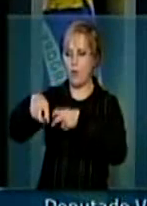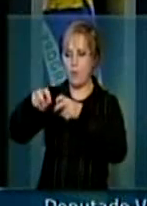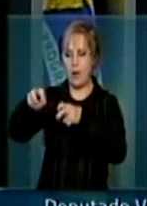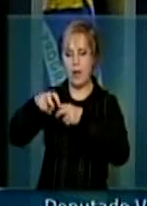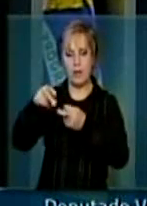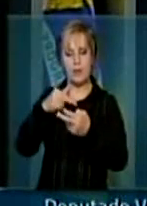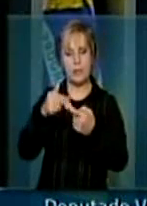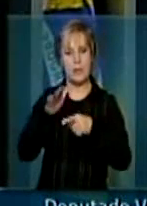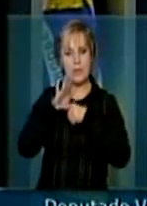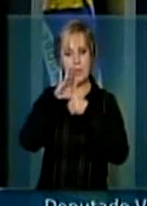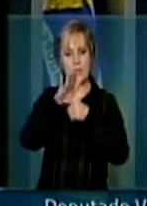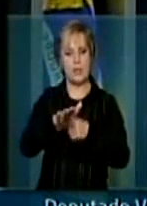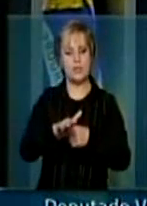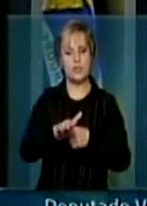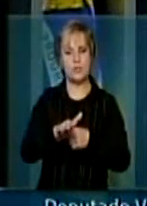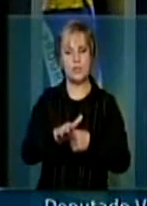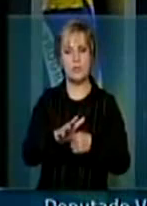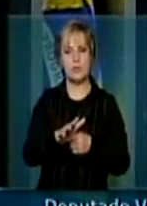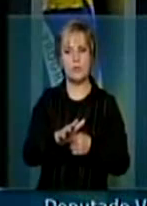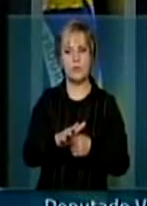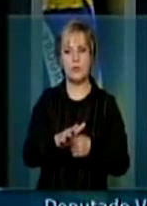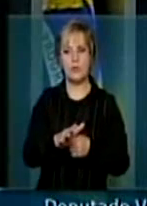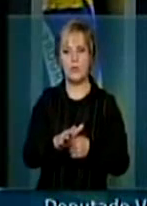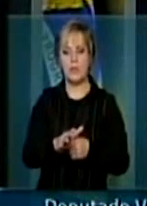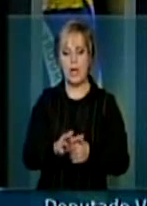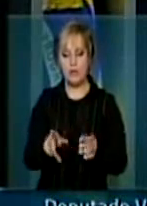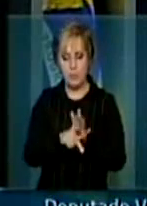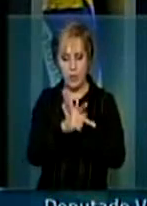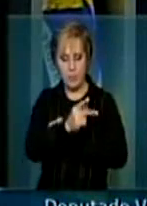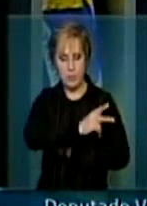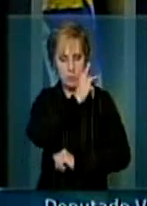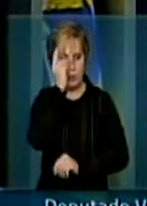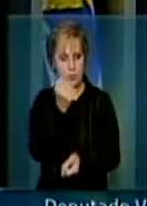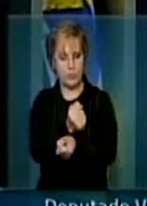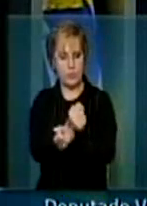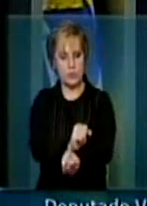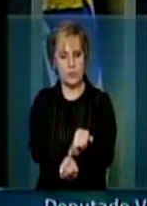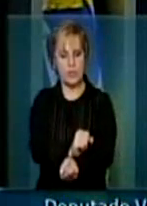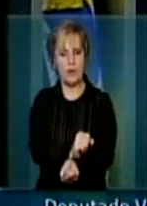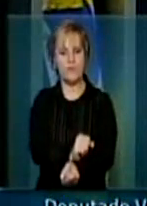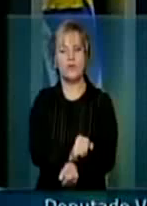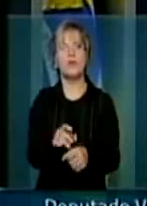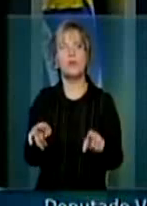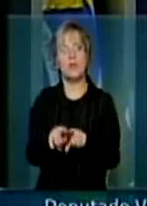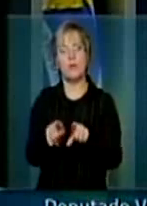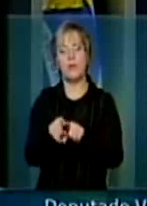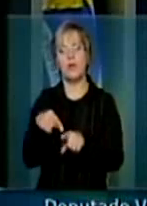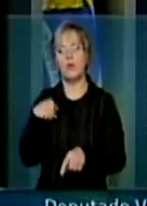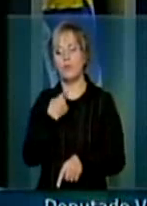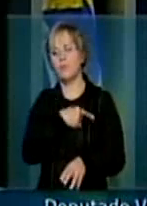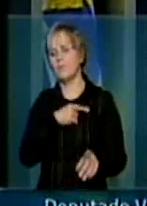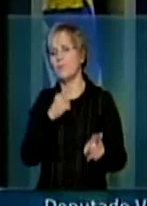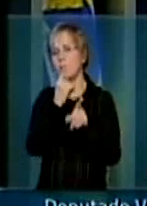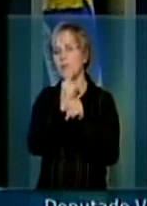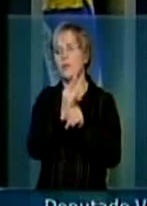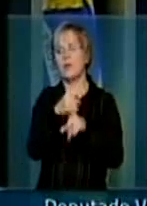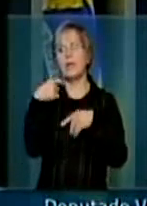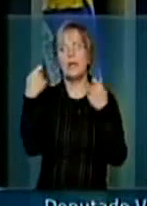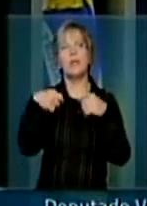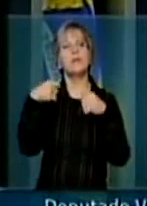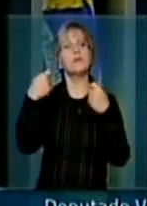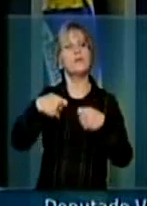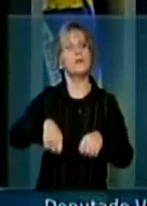principalmente os vítimas dessa escravidão. Como também nós constatamos a